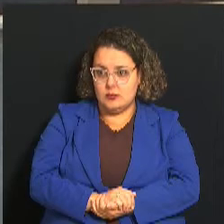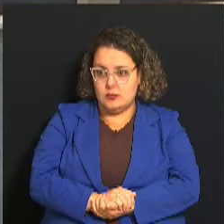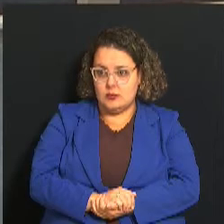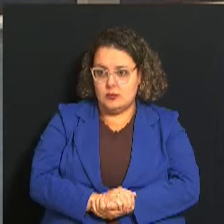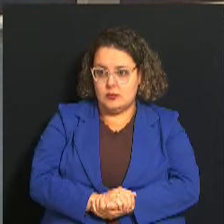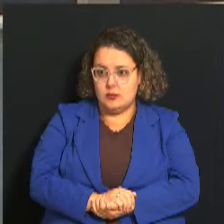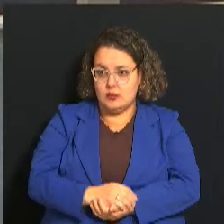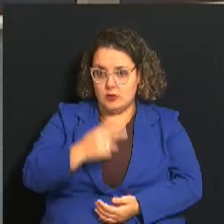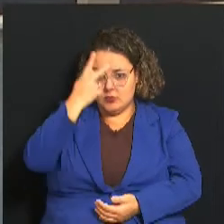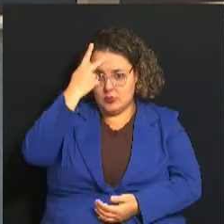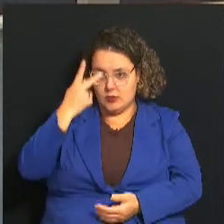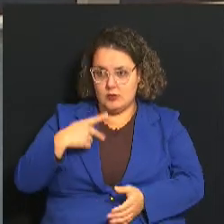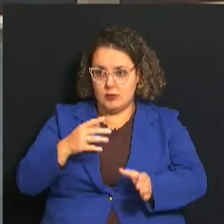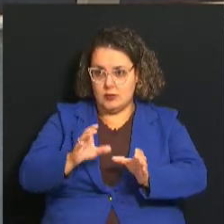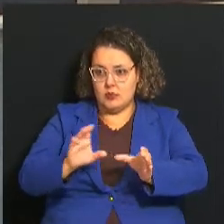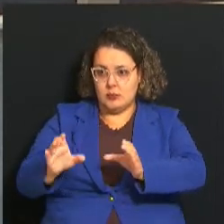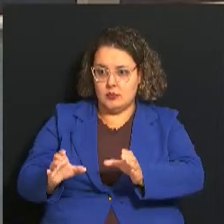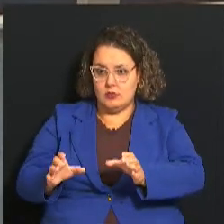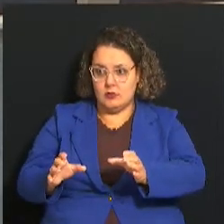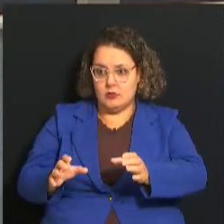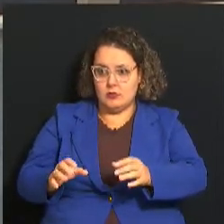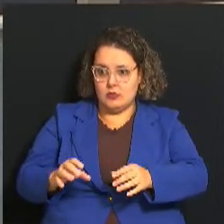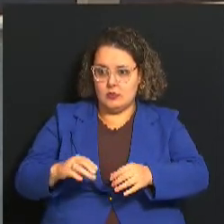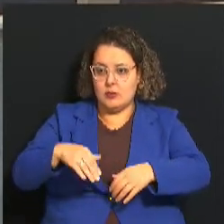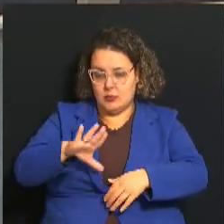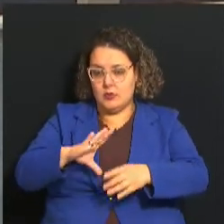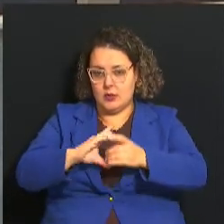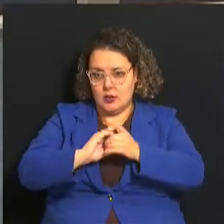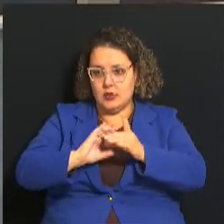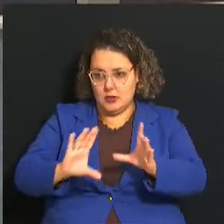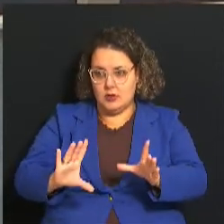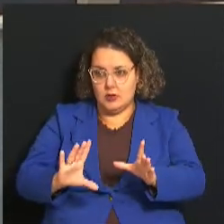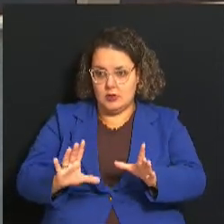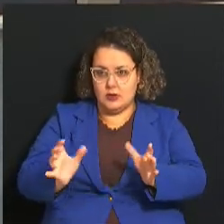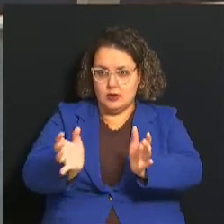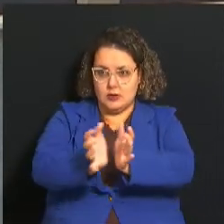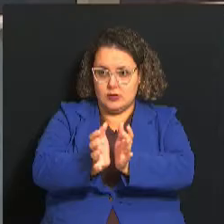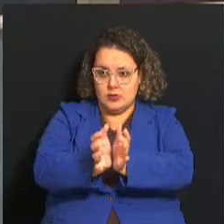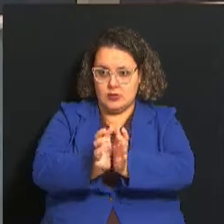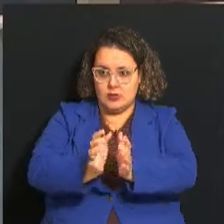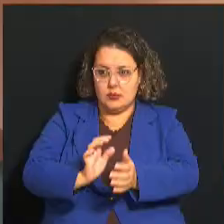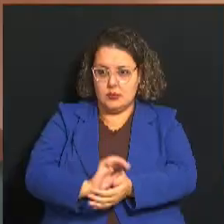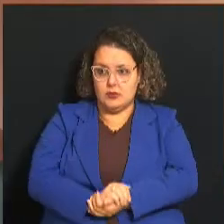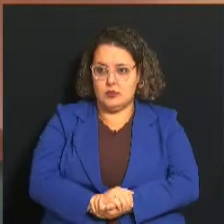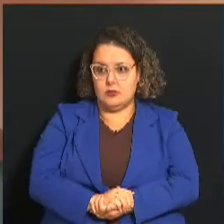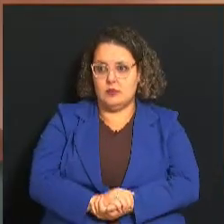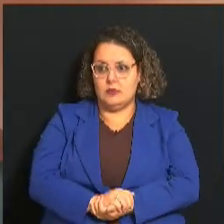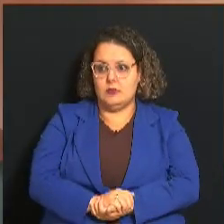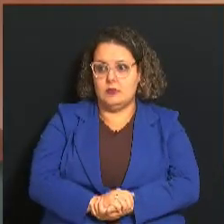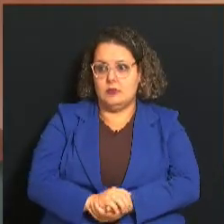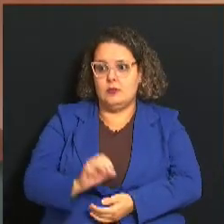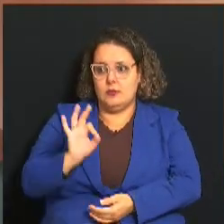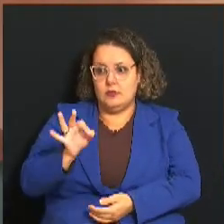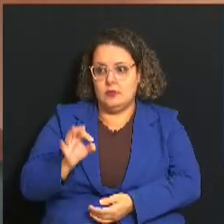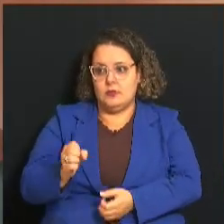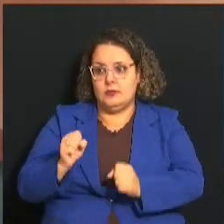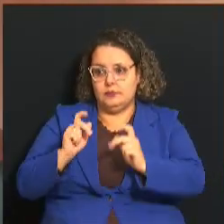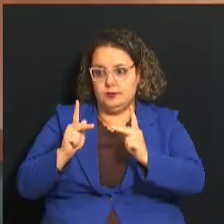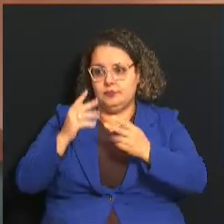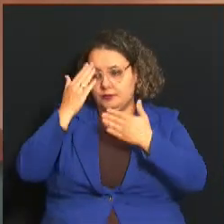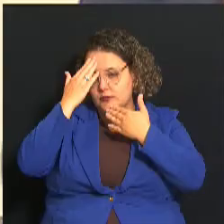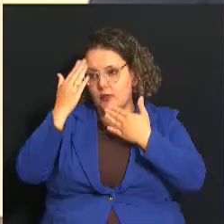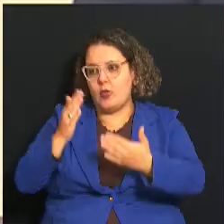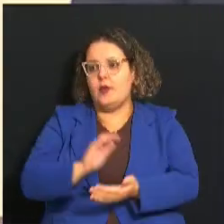próprio coordenador, só para ficar um pouquinho mais democrático, vamos dizer, aquele grupo diretivo, digamos assim. Ok, obrigado. Então, vou